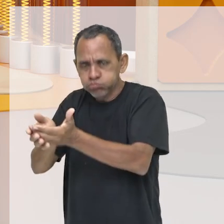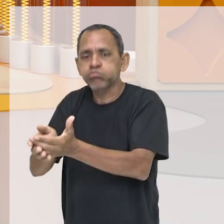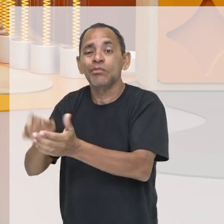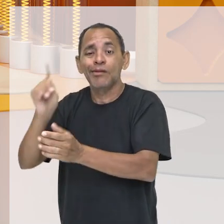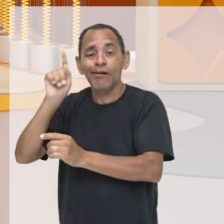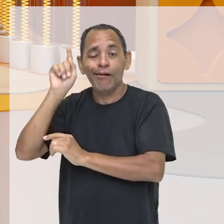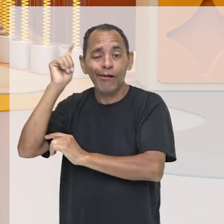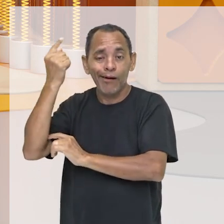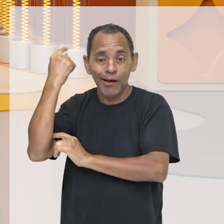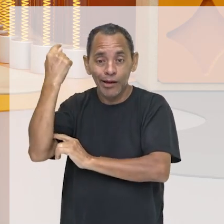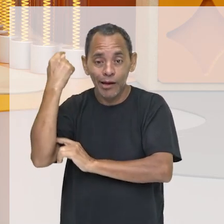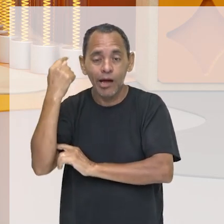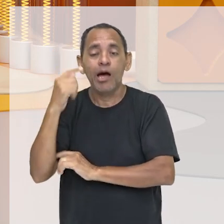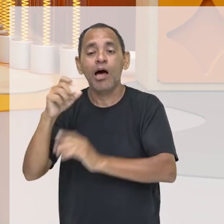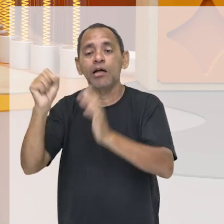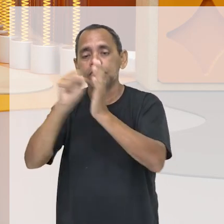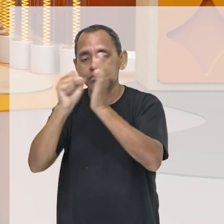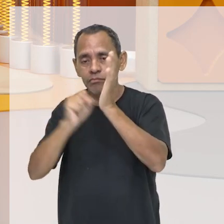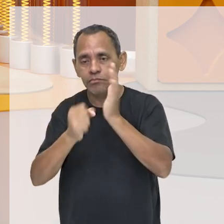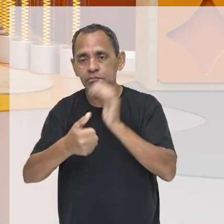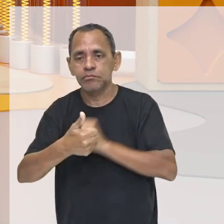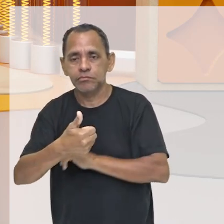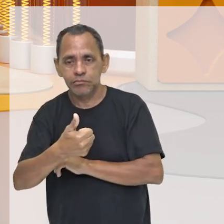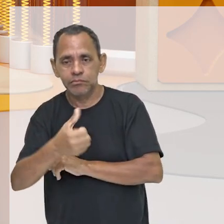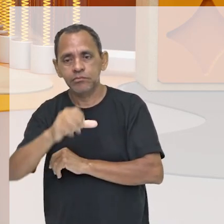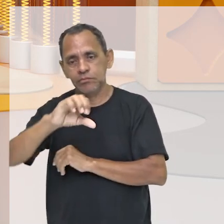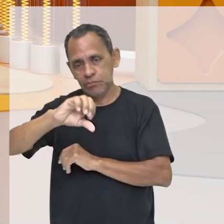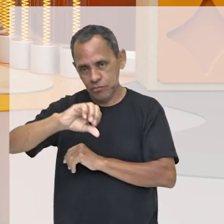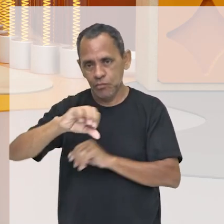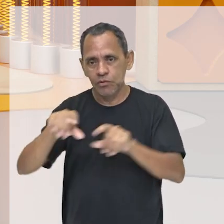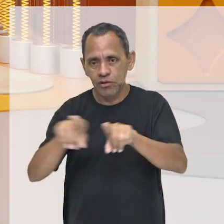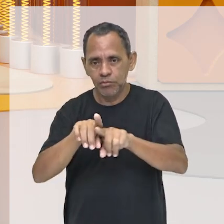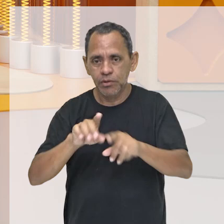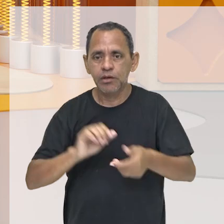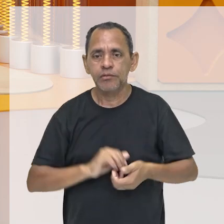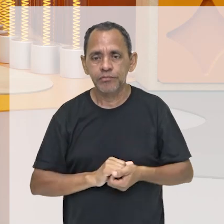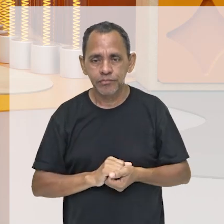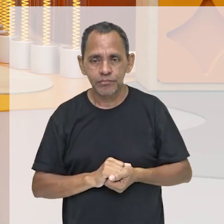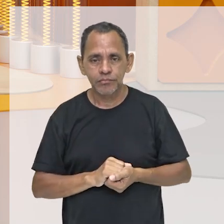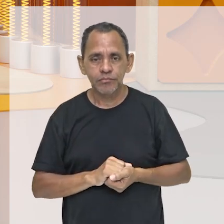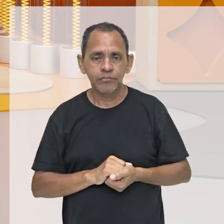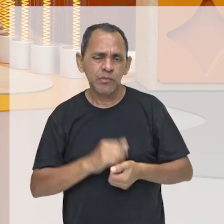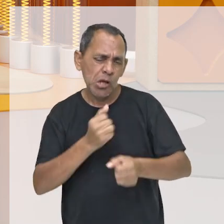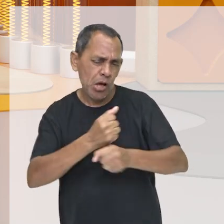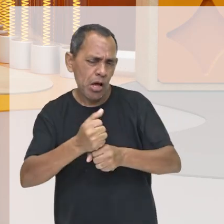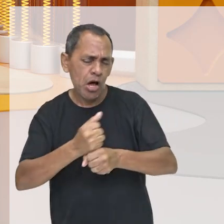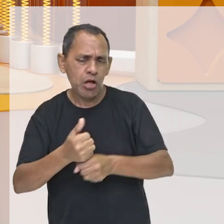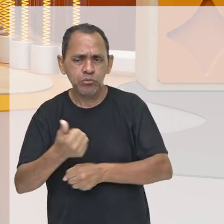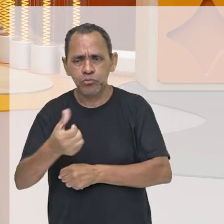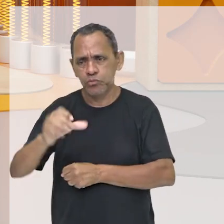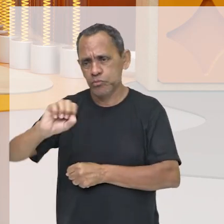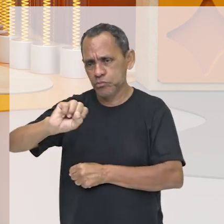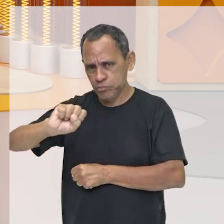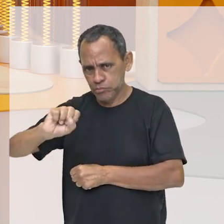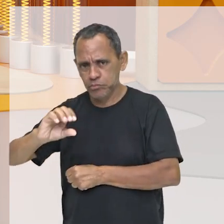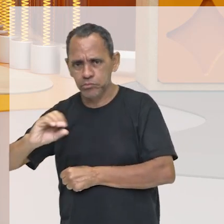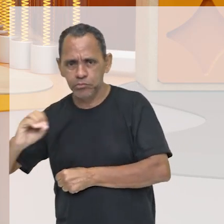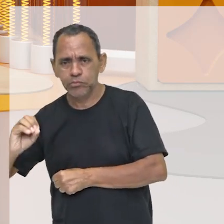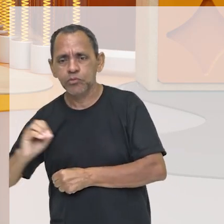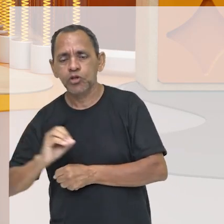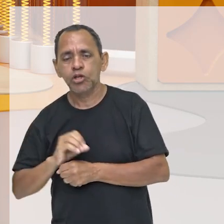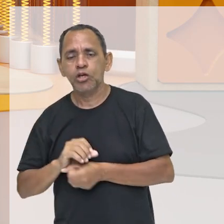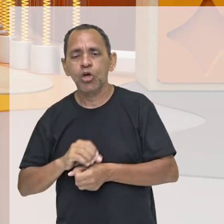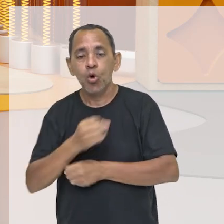XIX, então lá nos 1800. Vamos observar aqui que pela quantidade de embarcações que nós temos